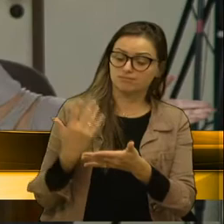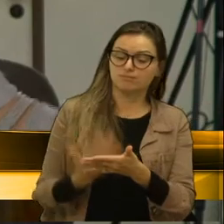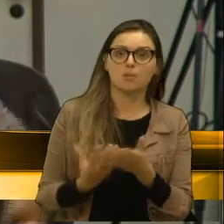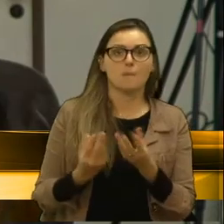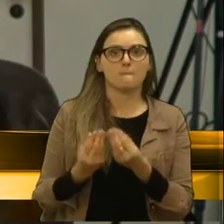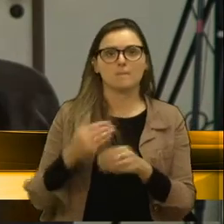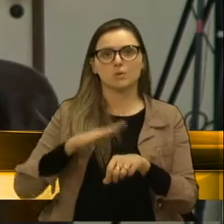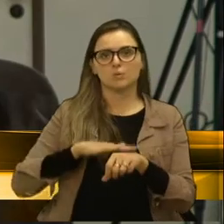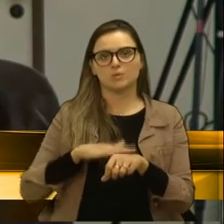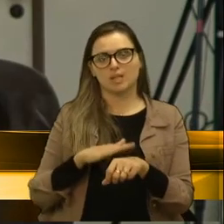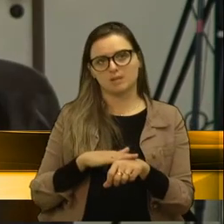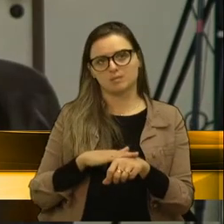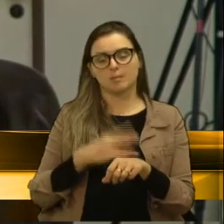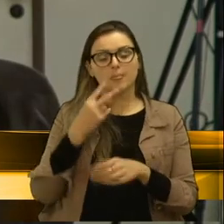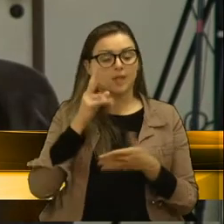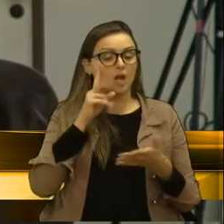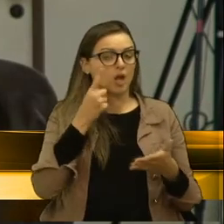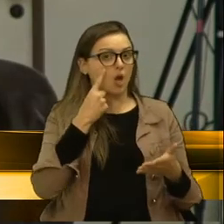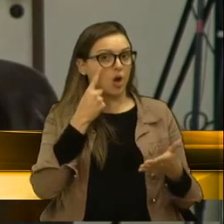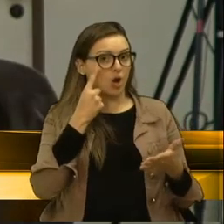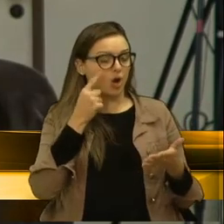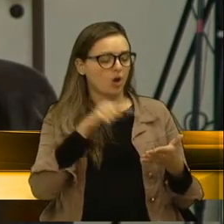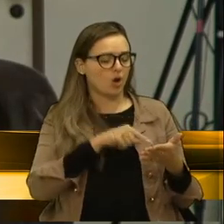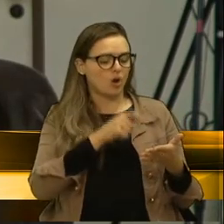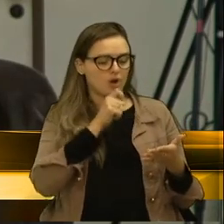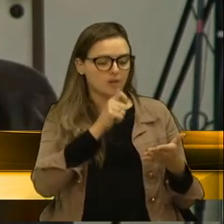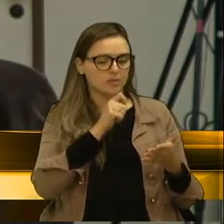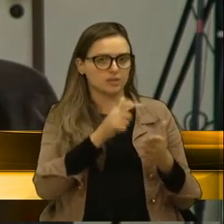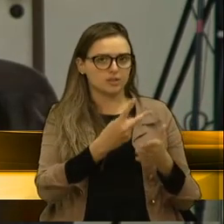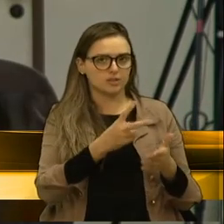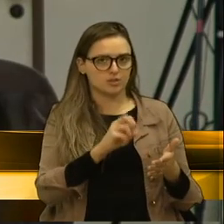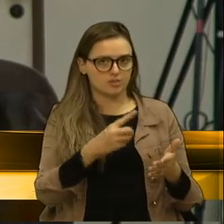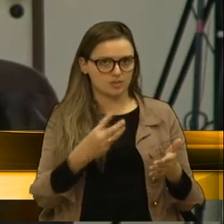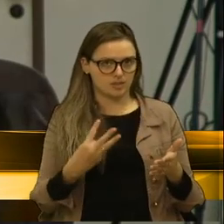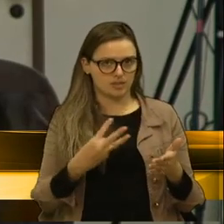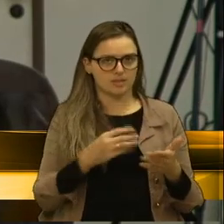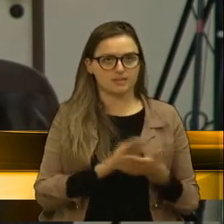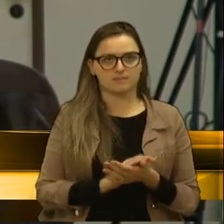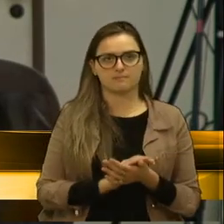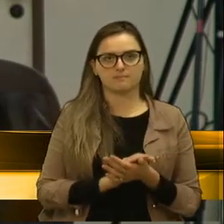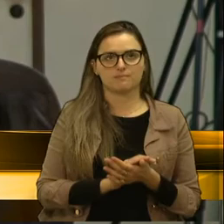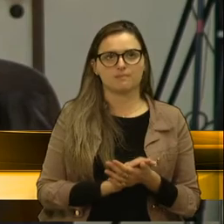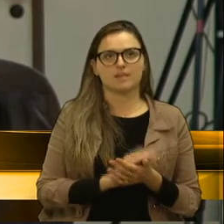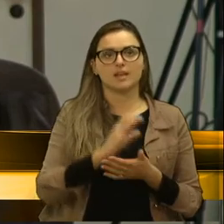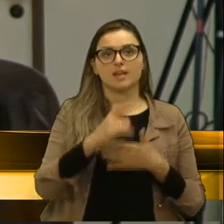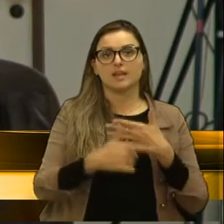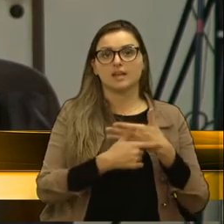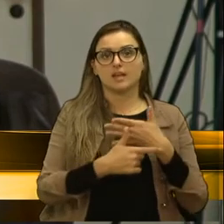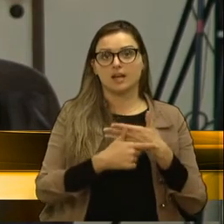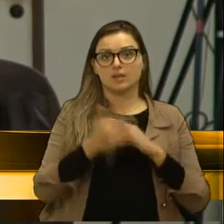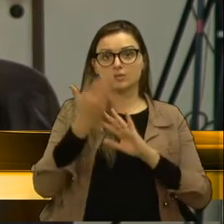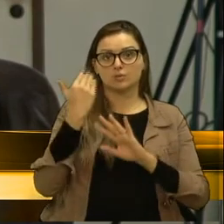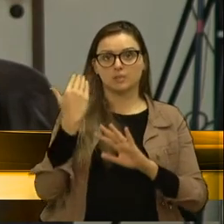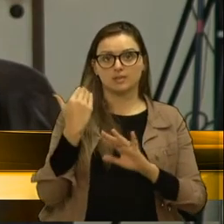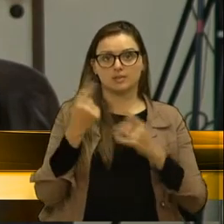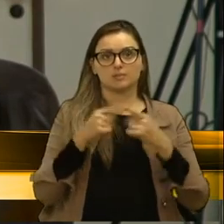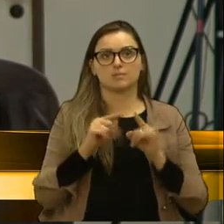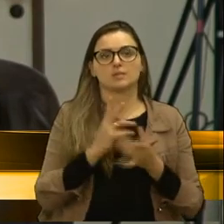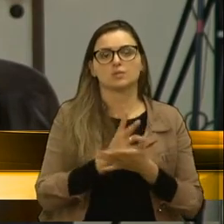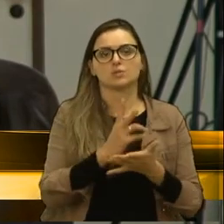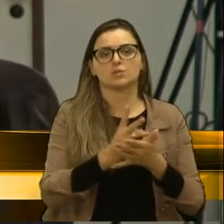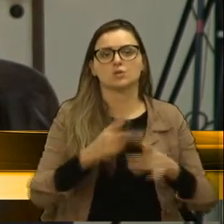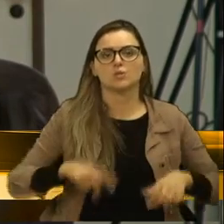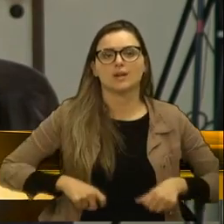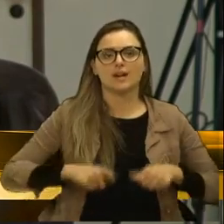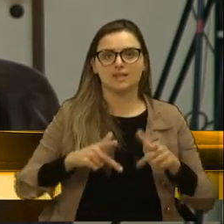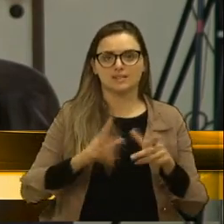tempo. Olhem essa reportagem de 2013. Cargos do passado permanecem na máquina pública